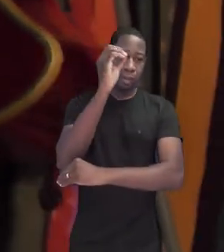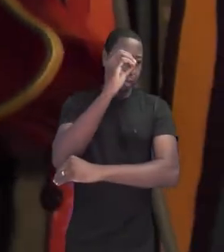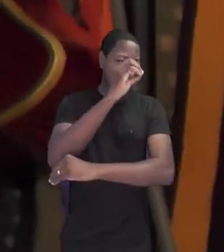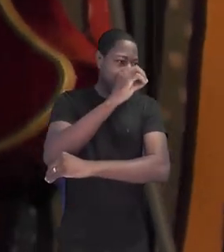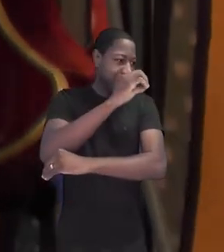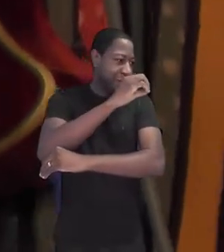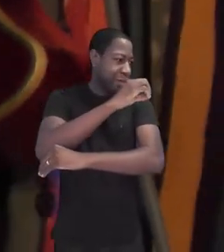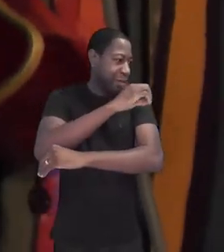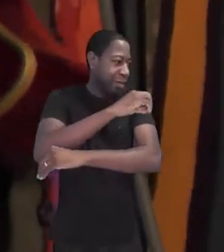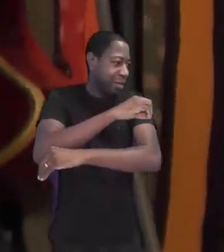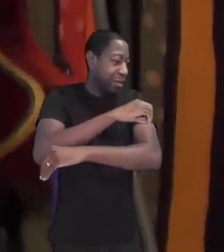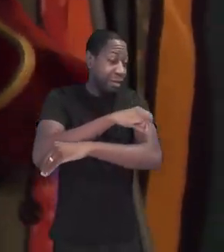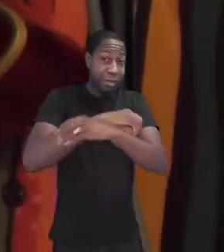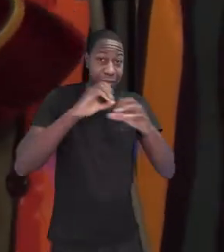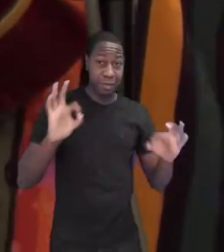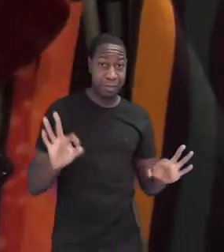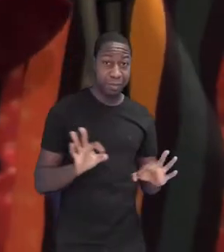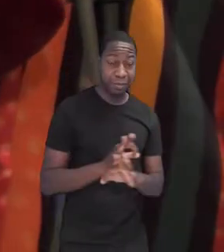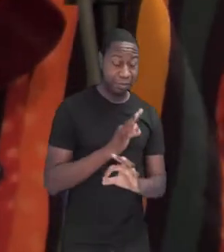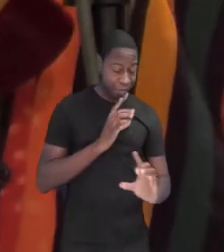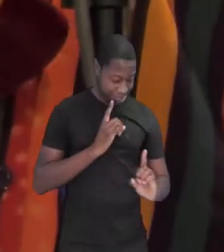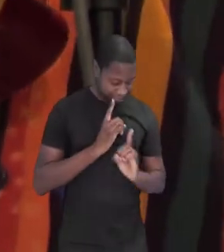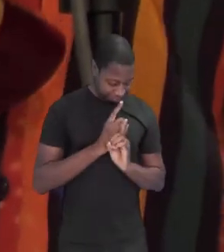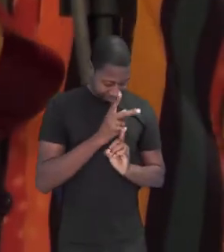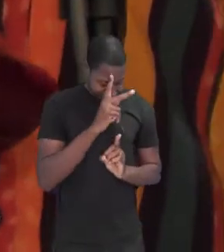eu toparei comigo.